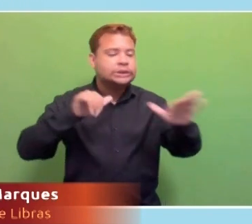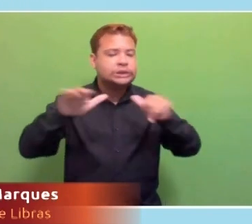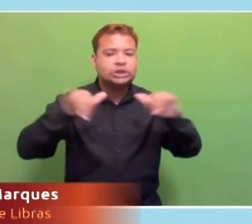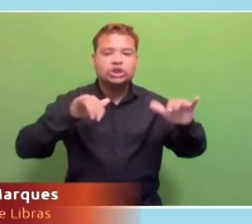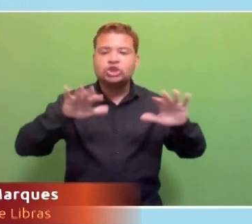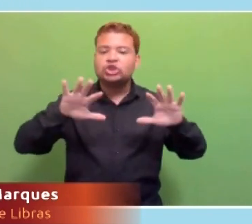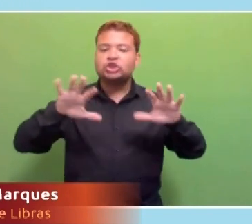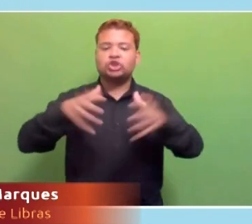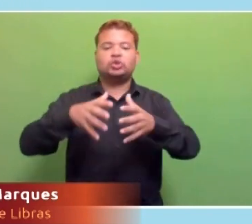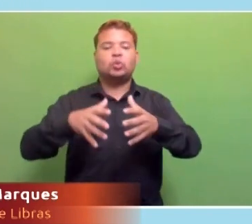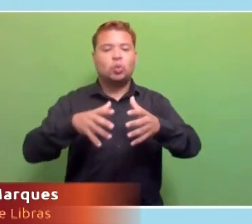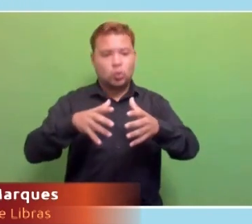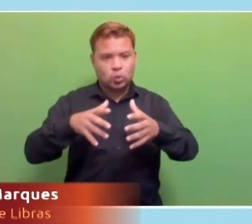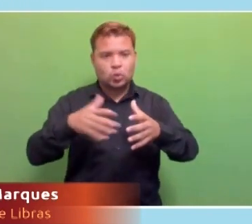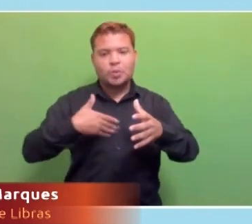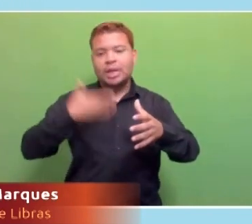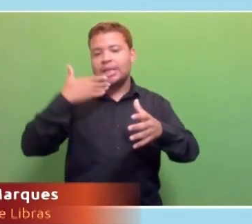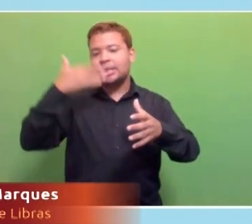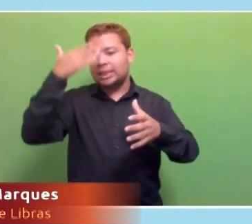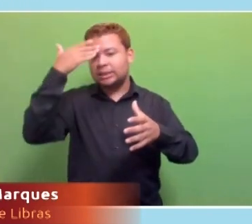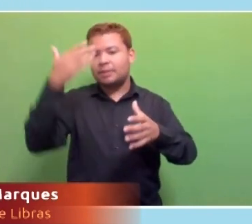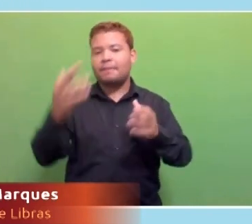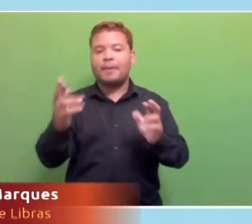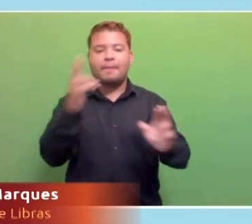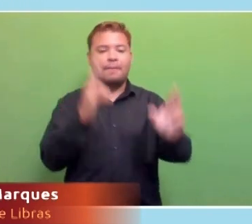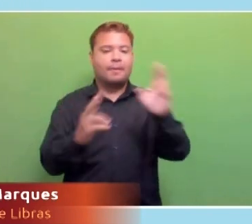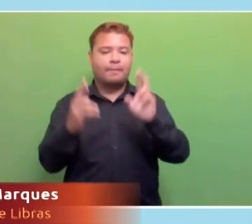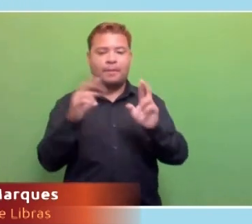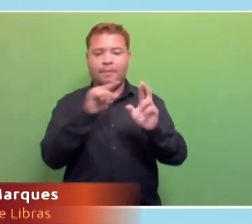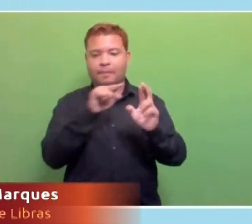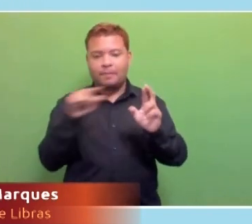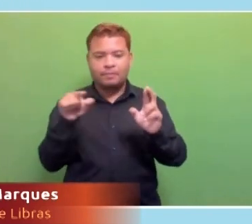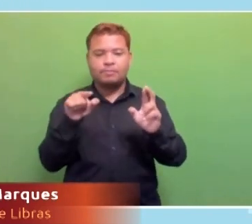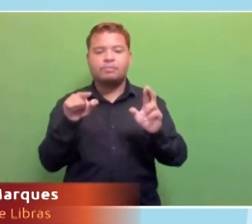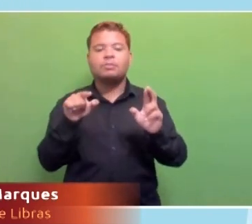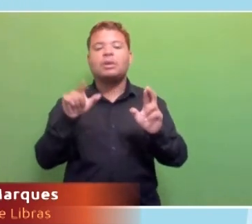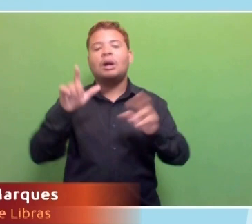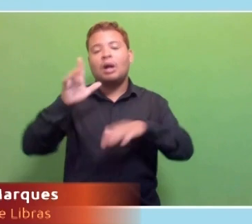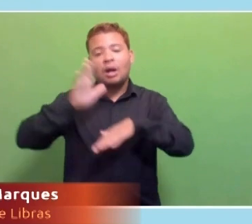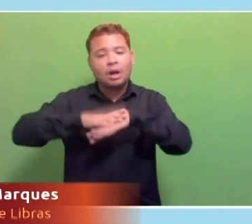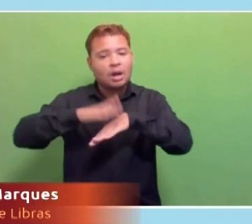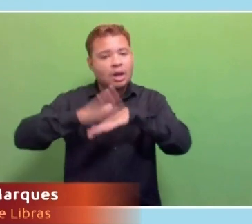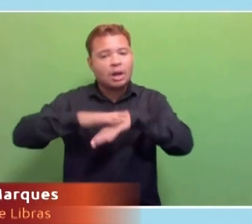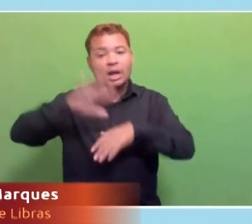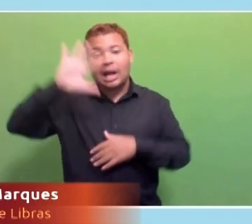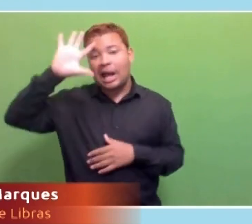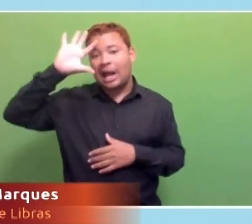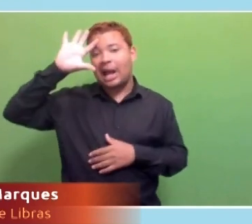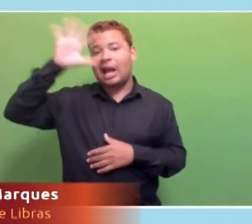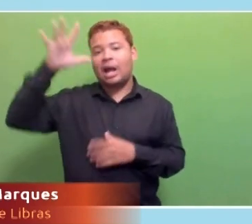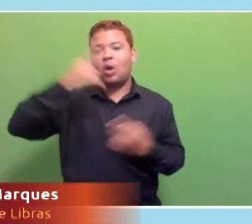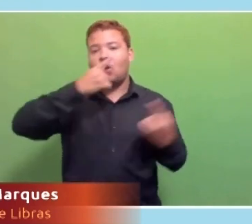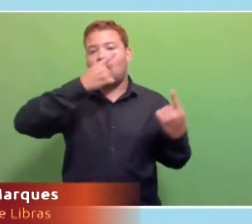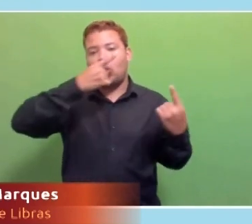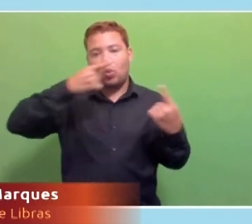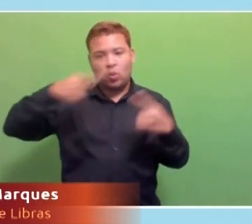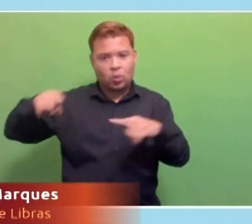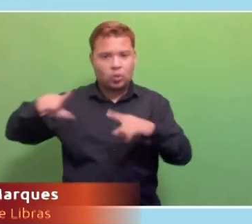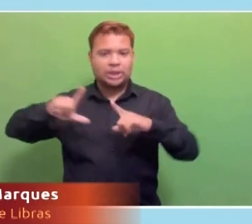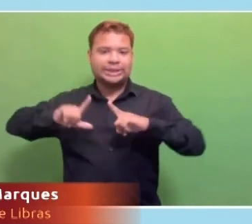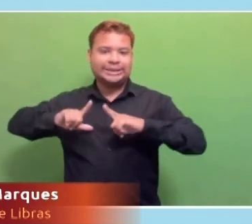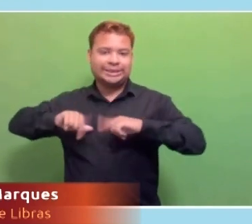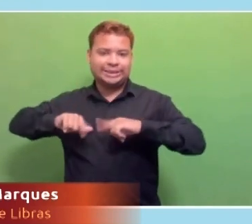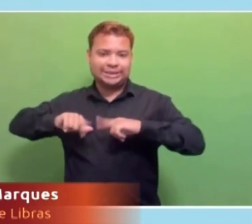para que se rebelem contra as forças israelenses, né, ou